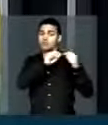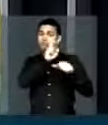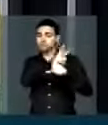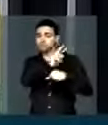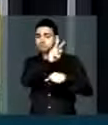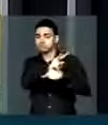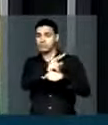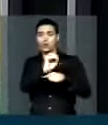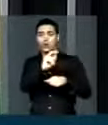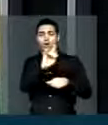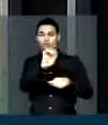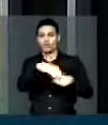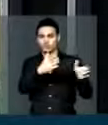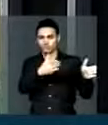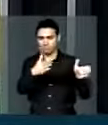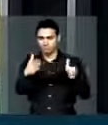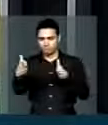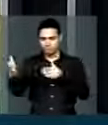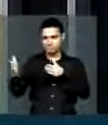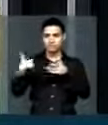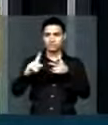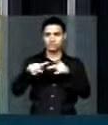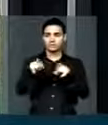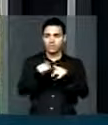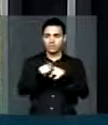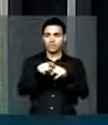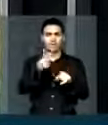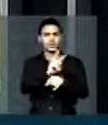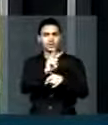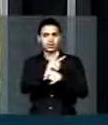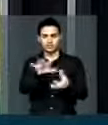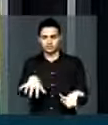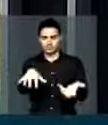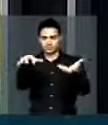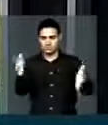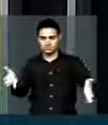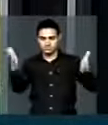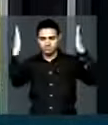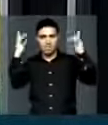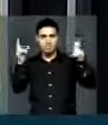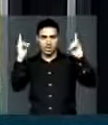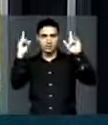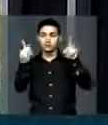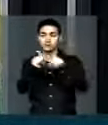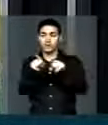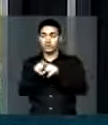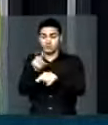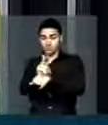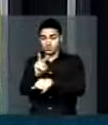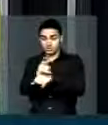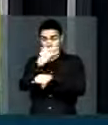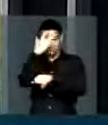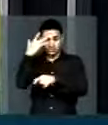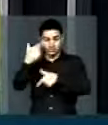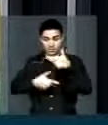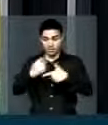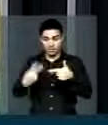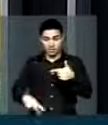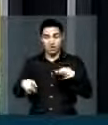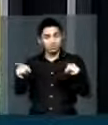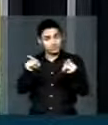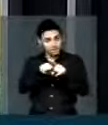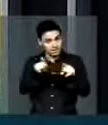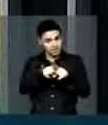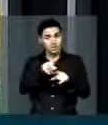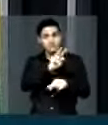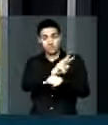o patrimônio da Câmara dos Deputados, a integridade física dos deputados, dos servidores e, muito